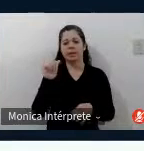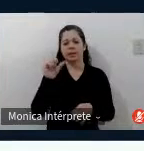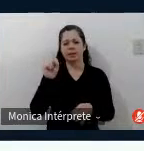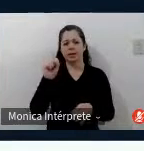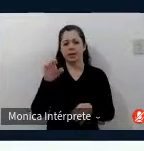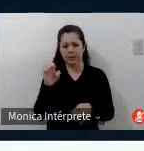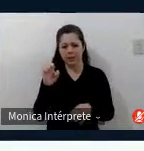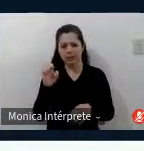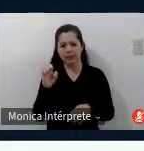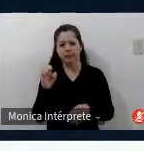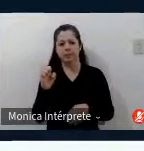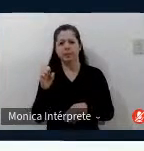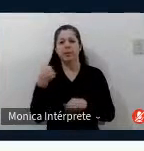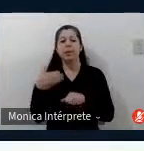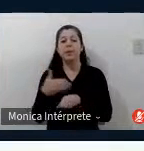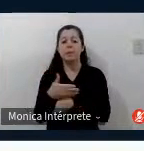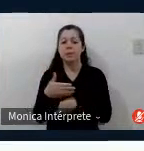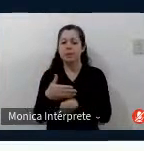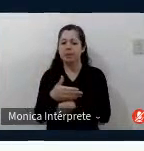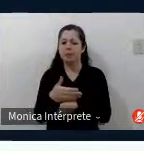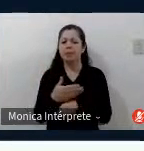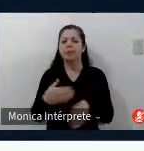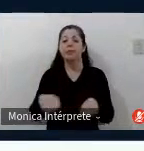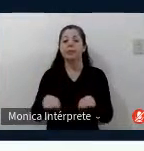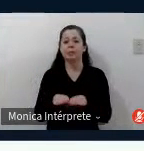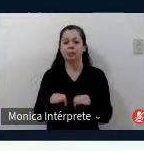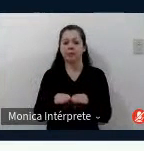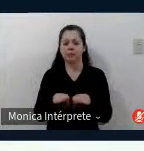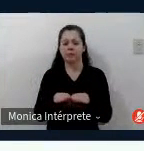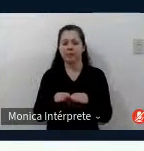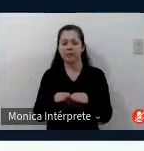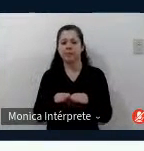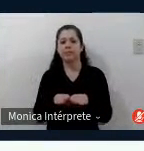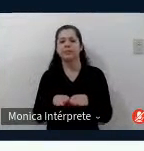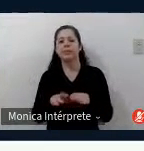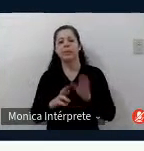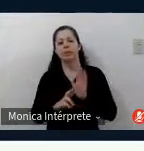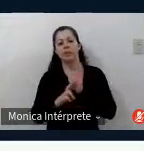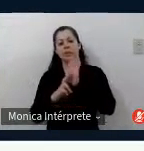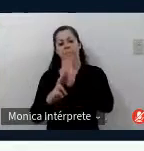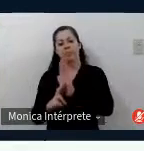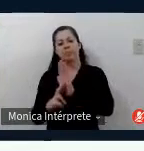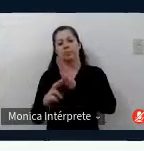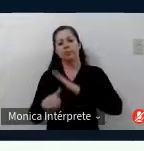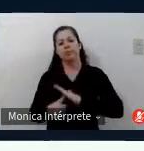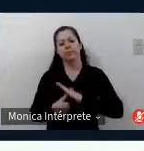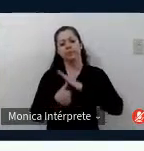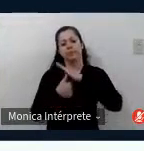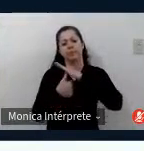participação também dos representantes das pró-reitorias, todas as pró-reitorias.